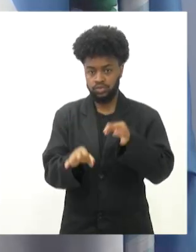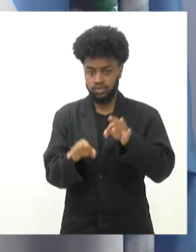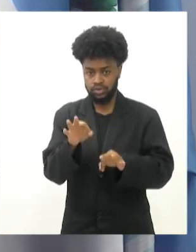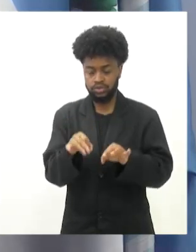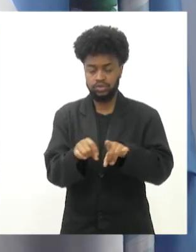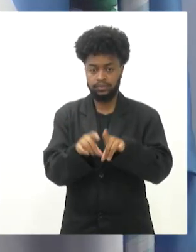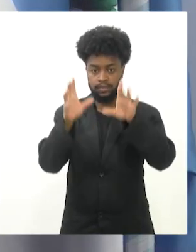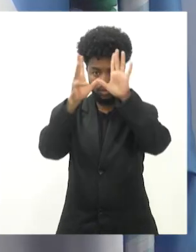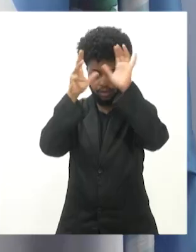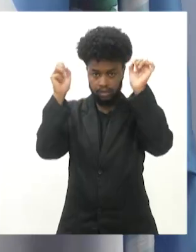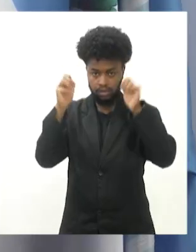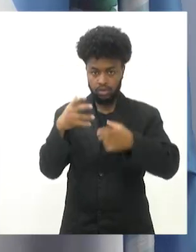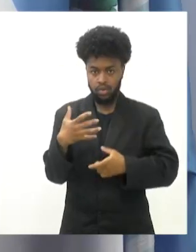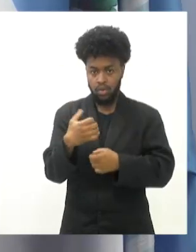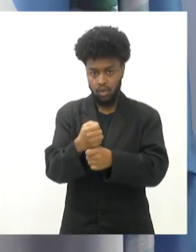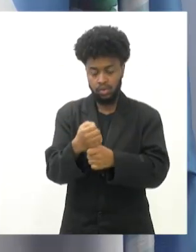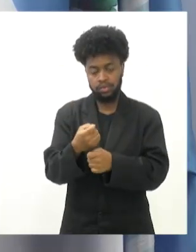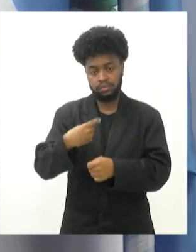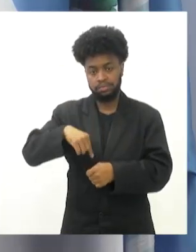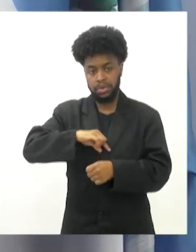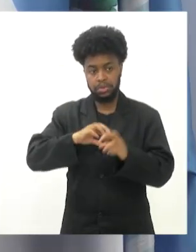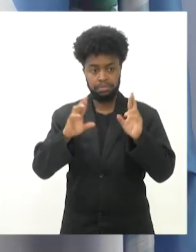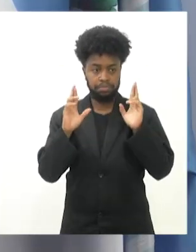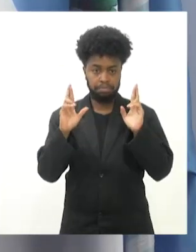Tribunal de Contas, a gente espera que